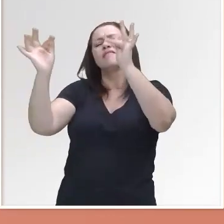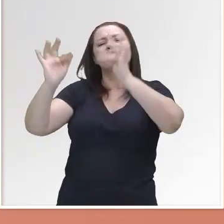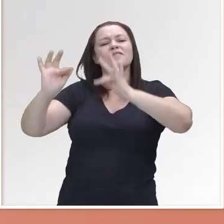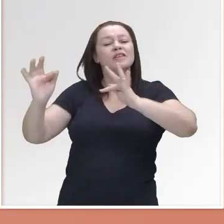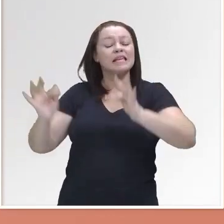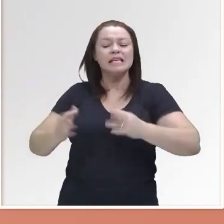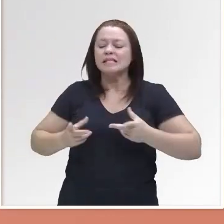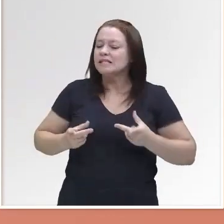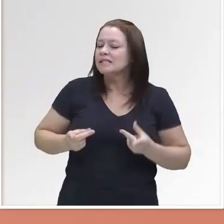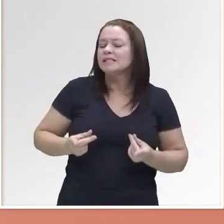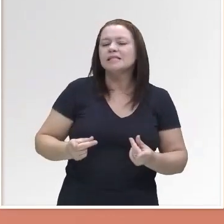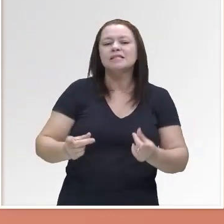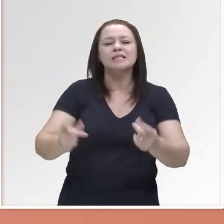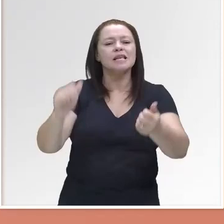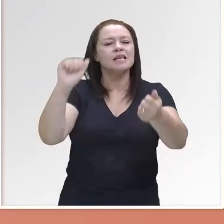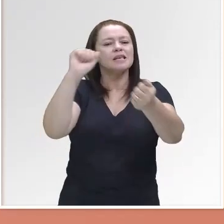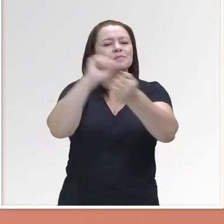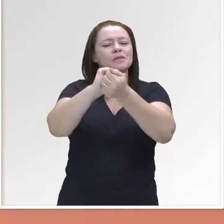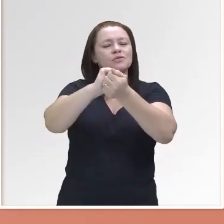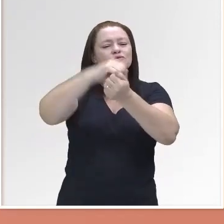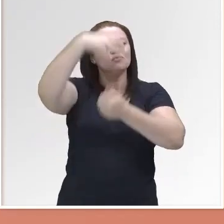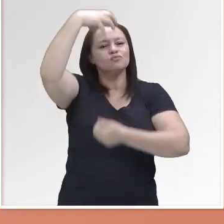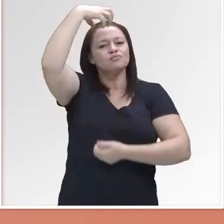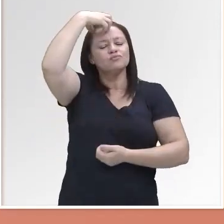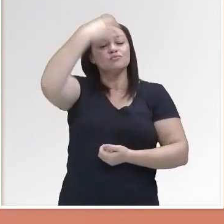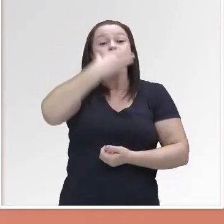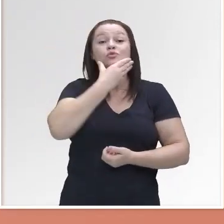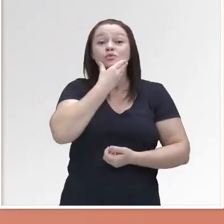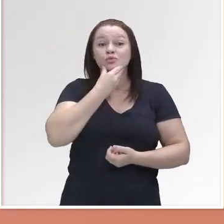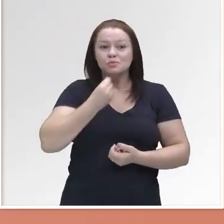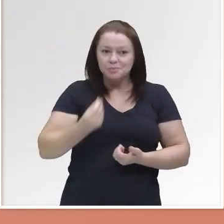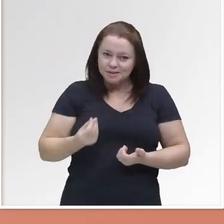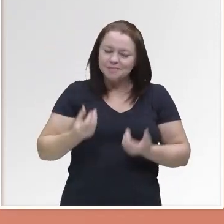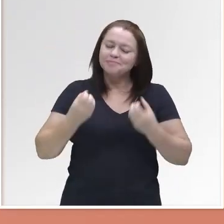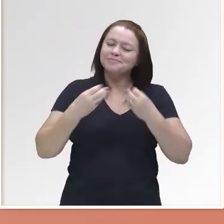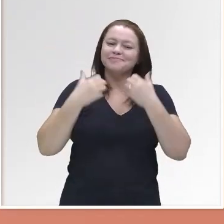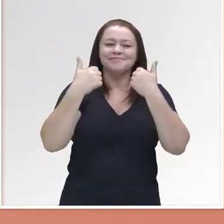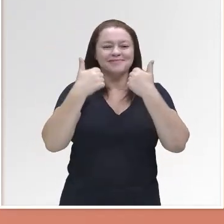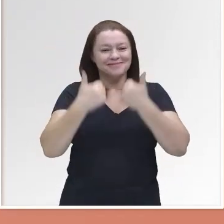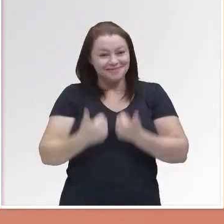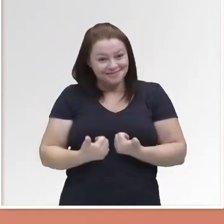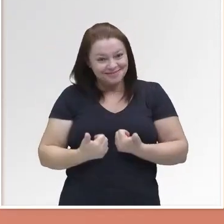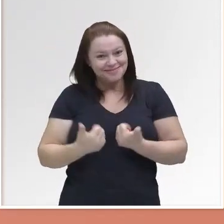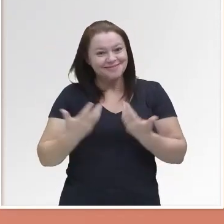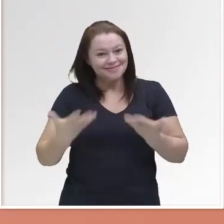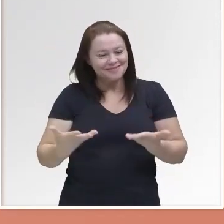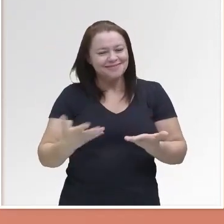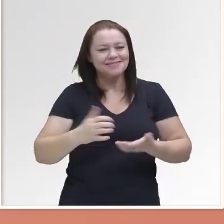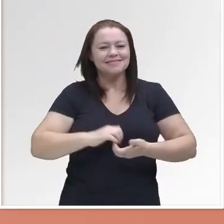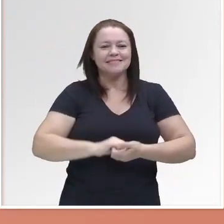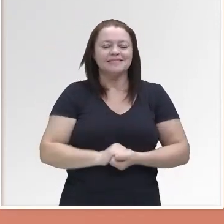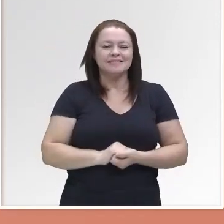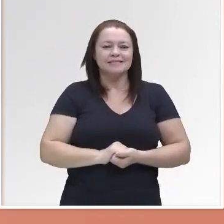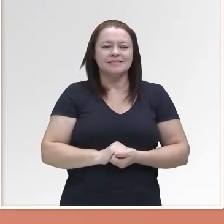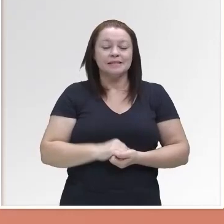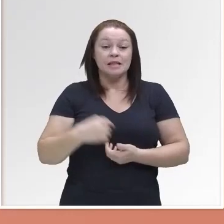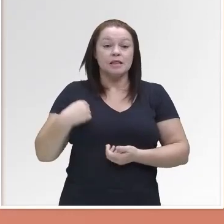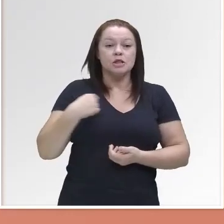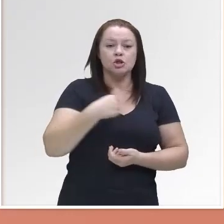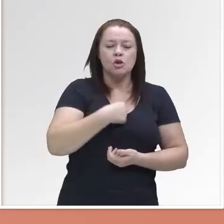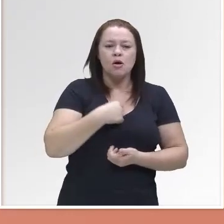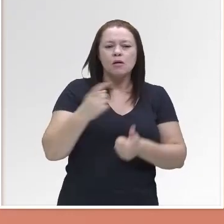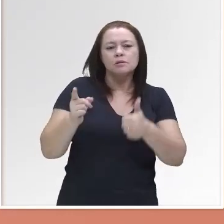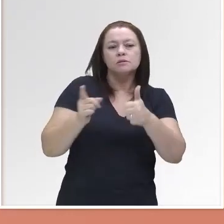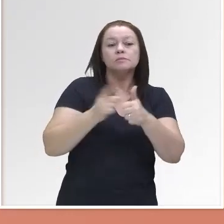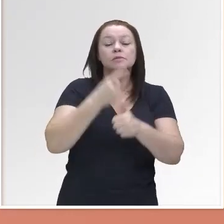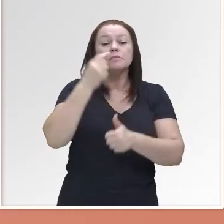seu príncipe Eric. Muito bem. Nós primeiramente assistimos aí